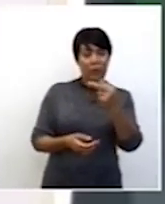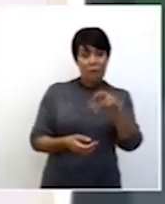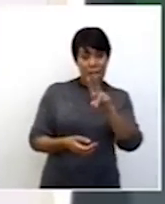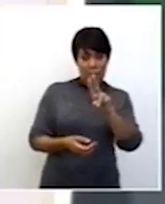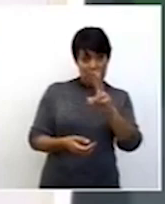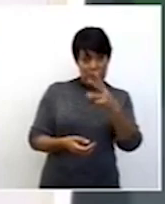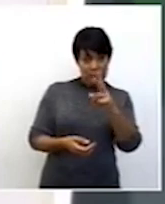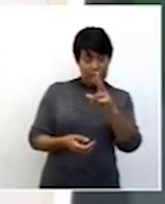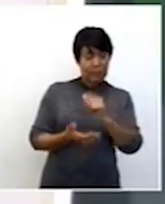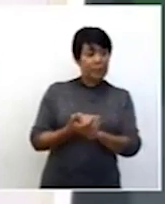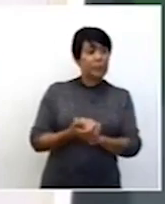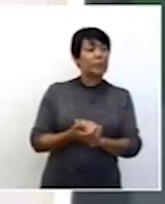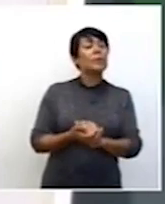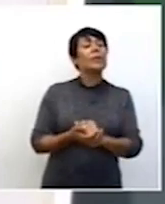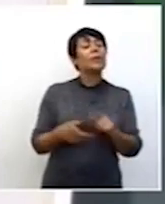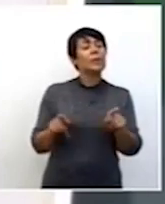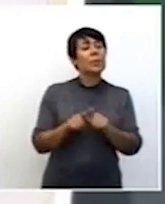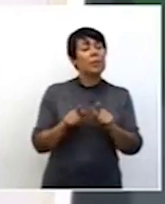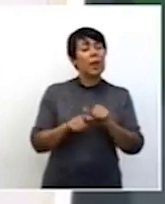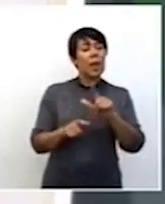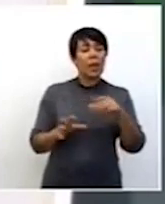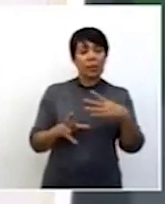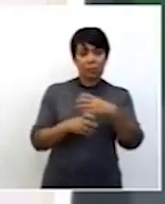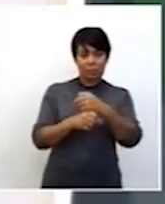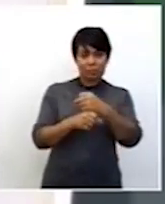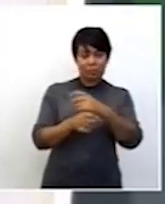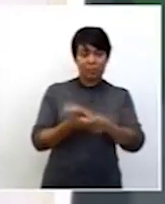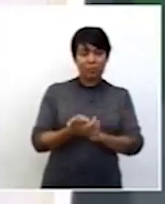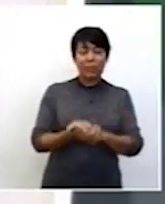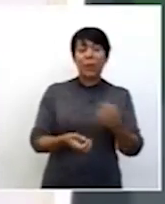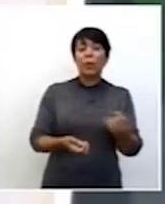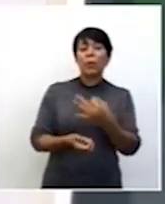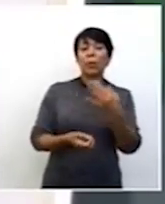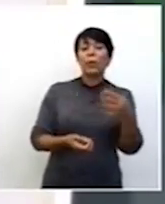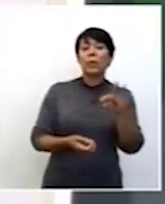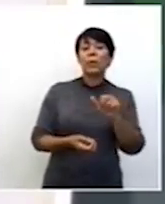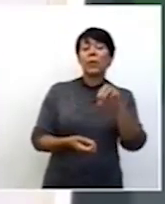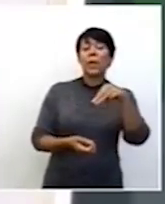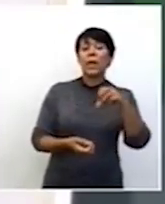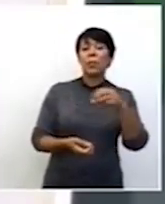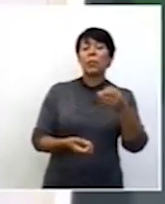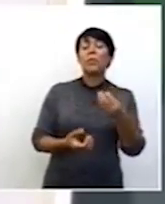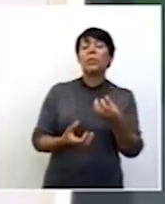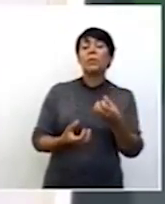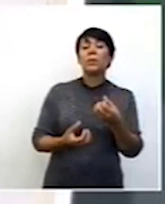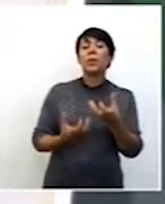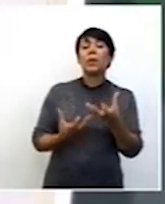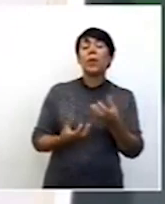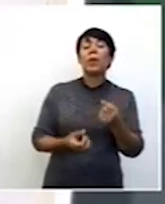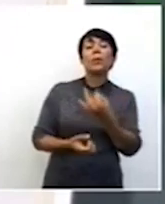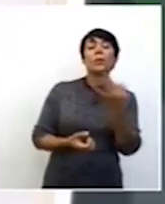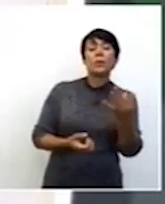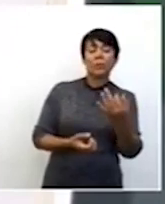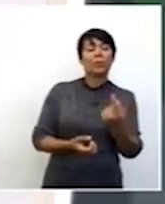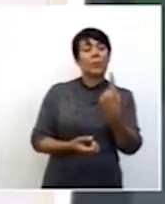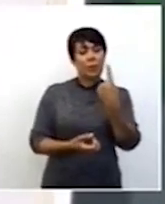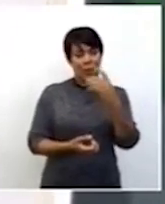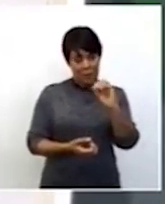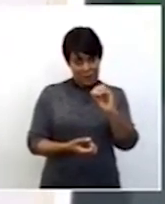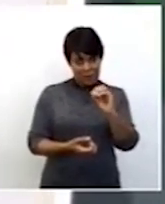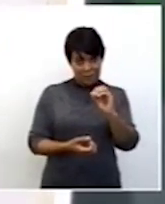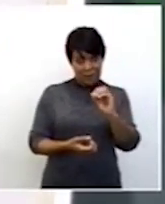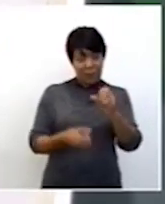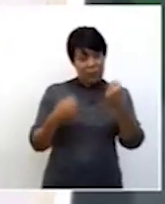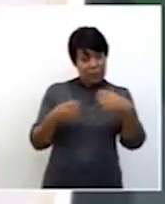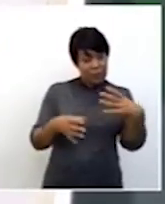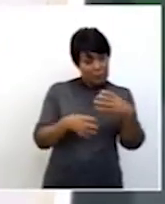os termos. No caso aqui é um termo inteiro que é 2. Quantos termos eu quero? Eu quero 10 termos. Então, eu quero a